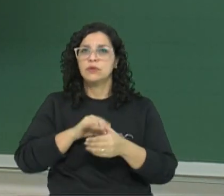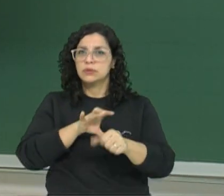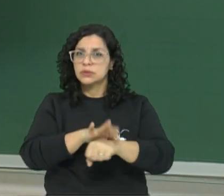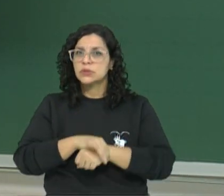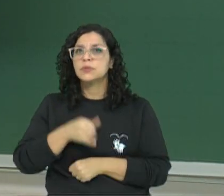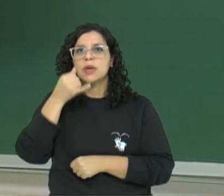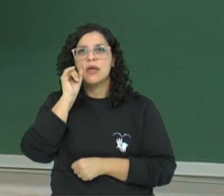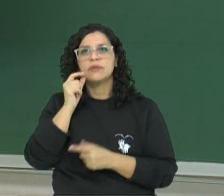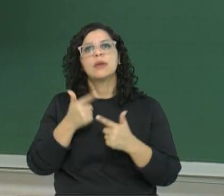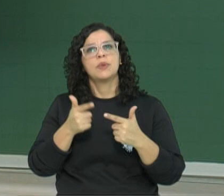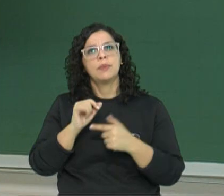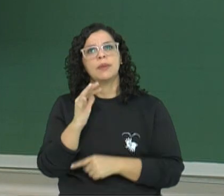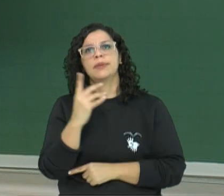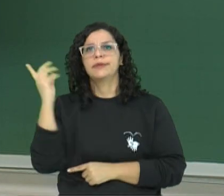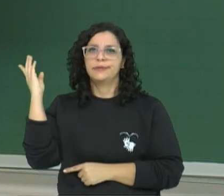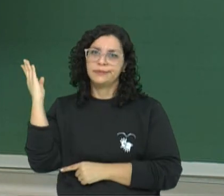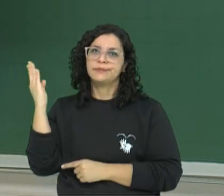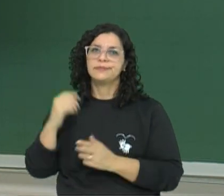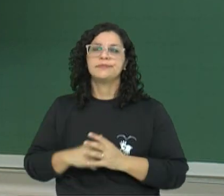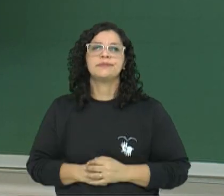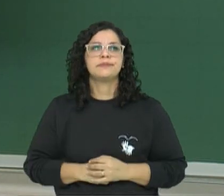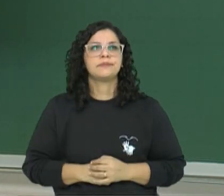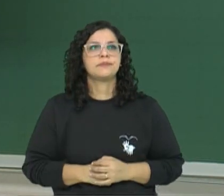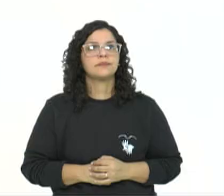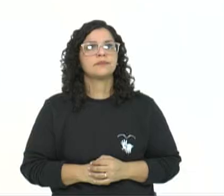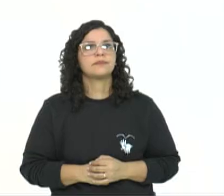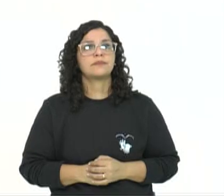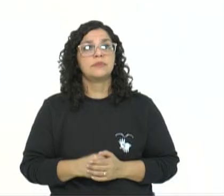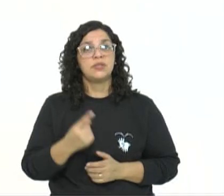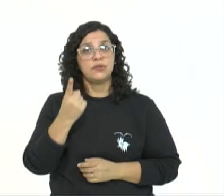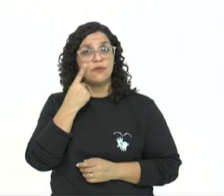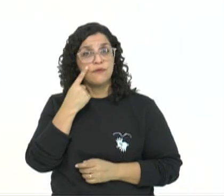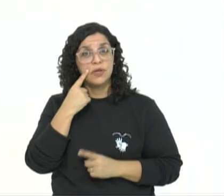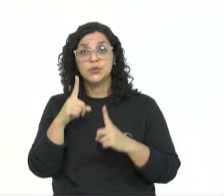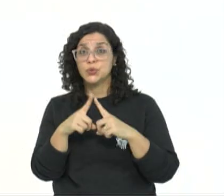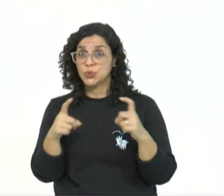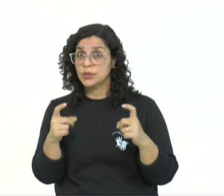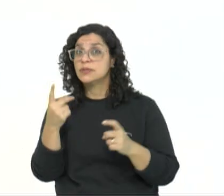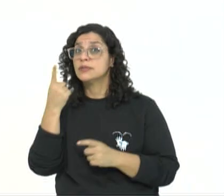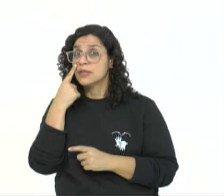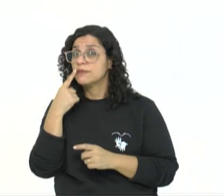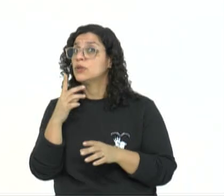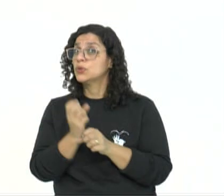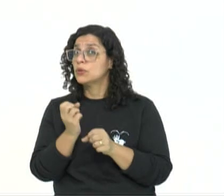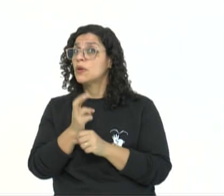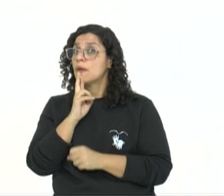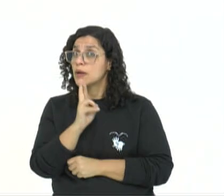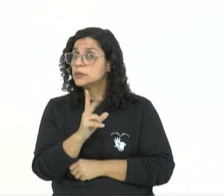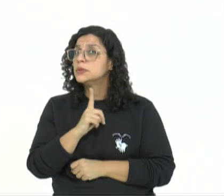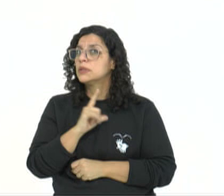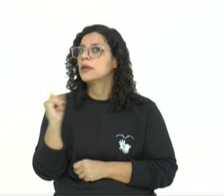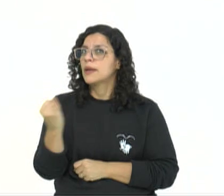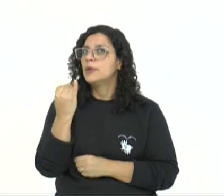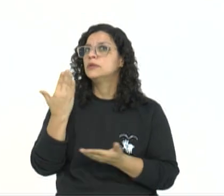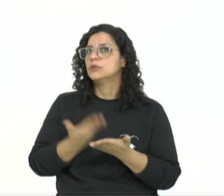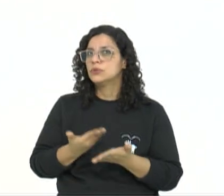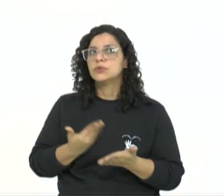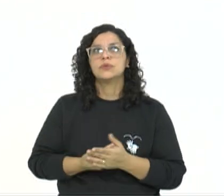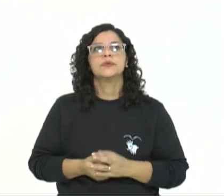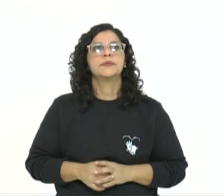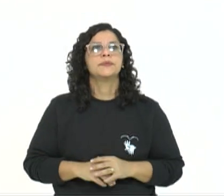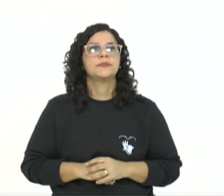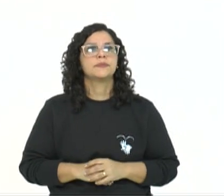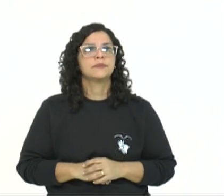para evitar desastres como esses aqui que aconteceu, certo? Vejam, né? Ciência prevê resultados, era importante.